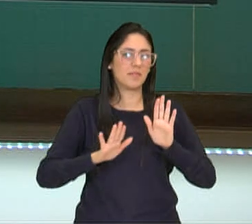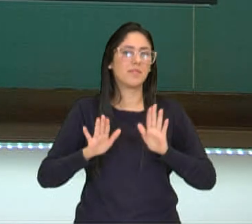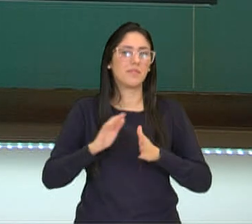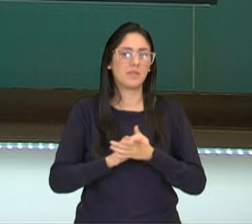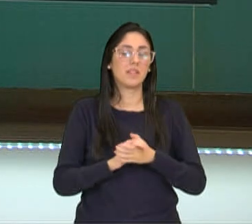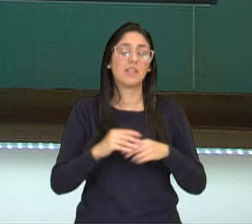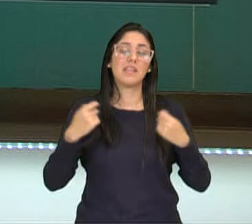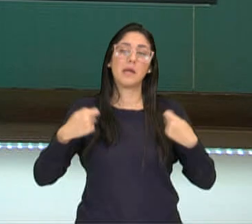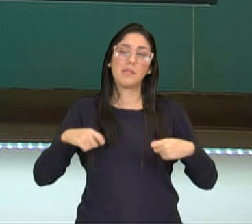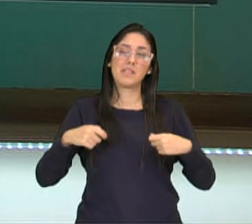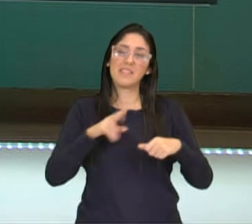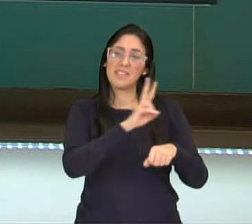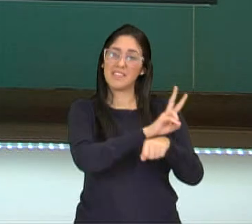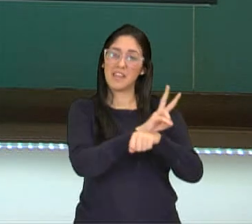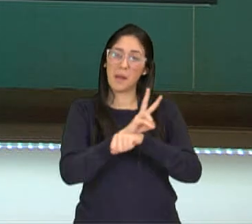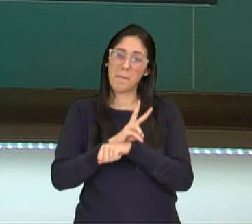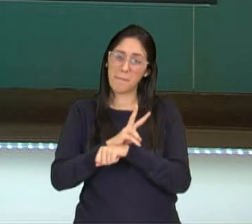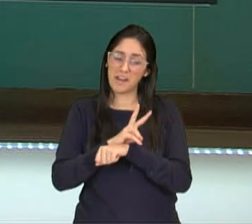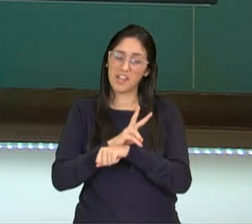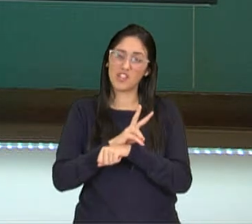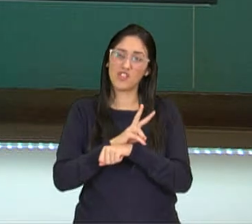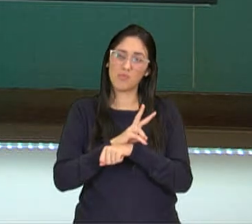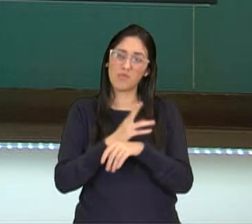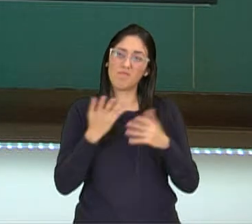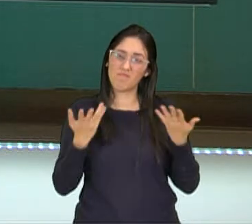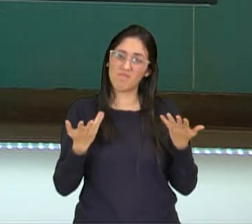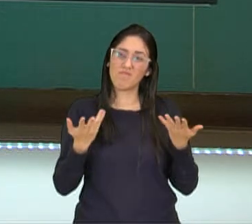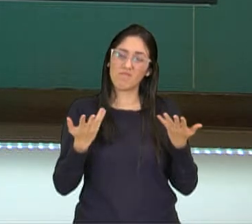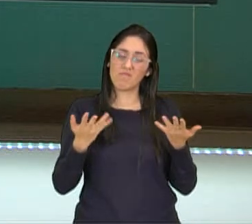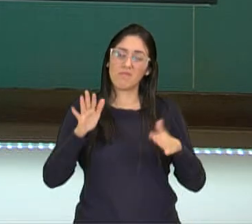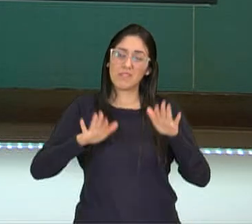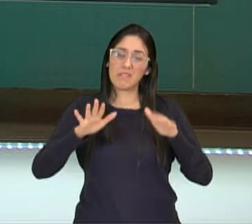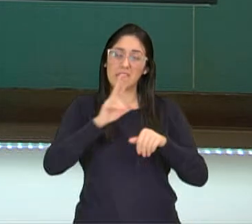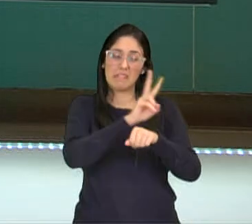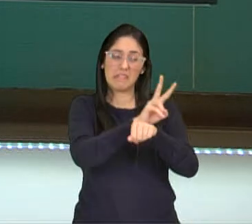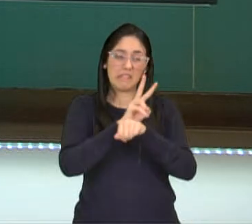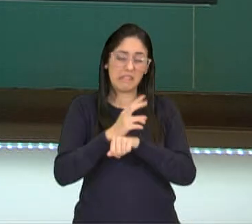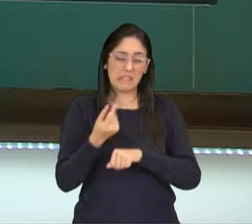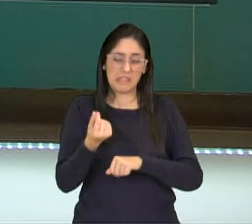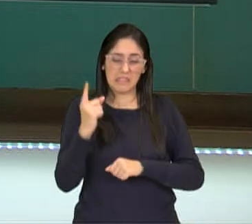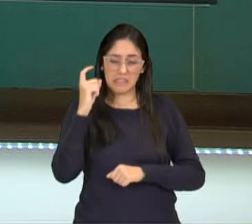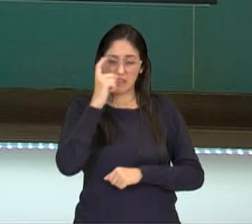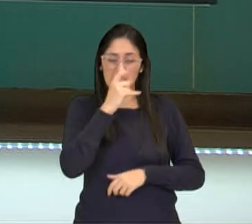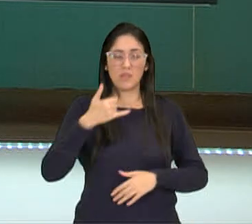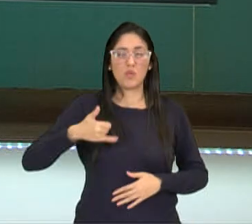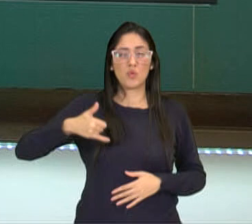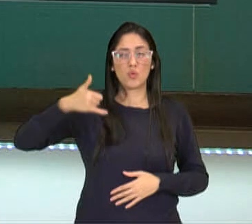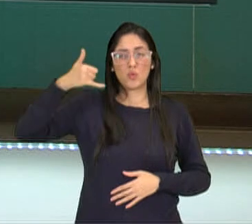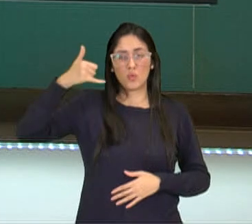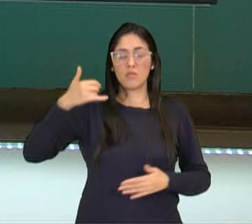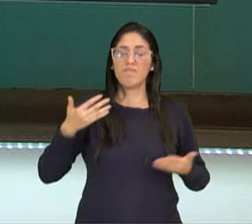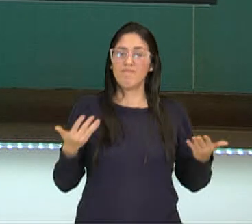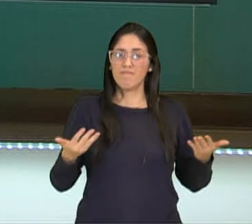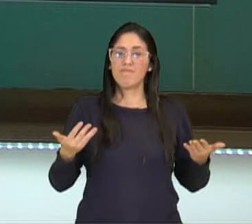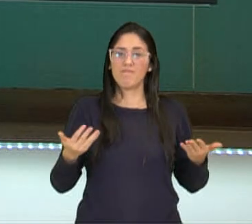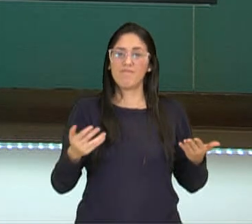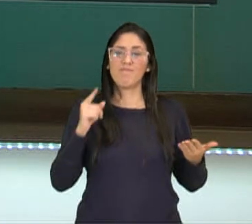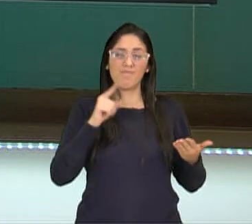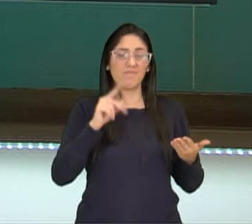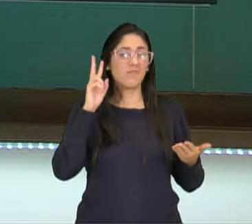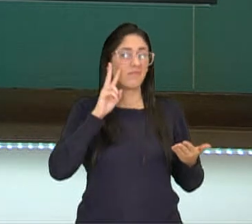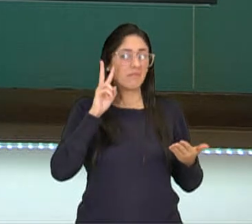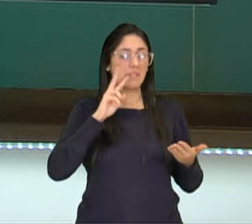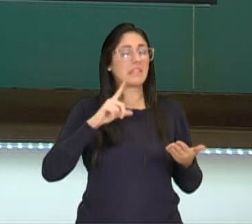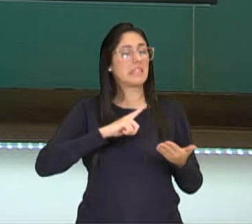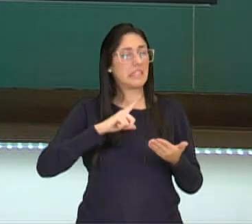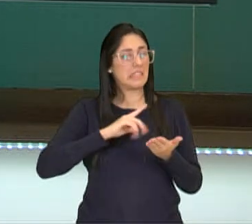fazer um empréstimo. E normalmente a gente vai ter que pagar um juro. Ou seja, a gente vai ter que lembrar que também vamos ter essa despesa dos